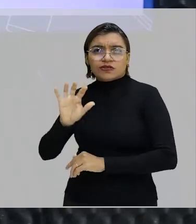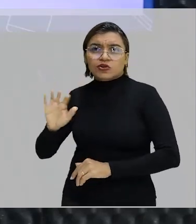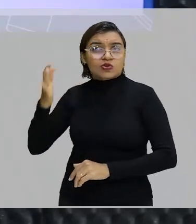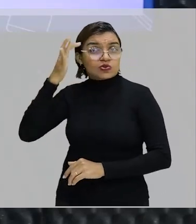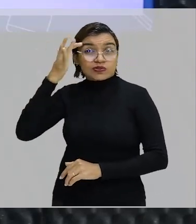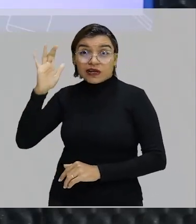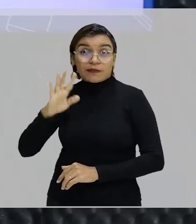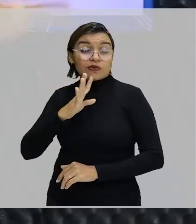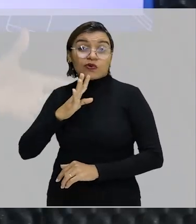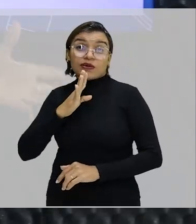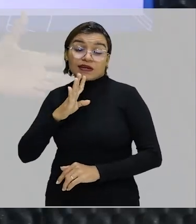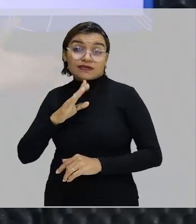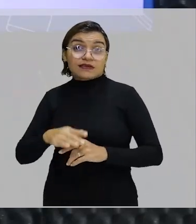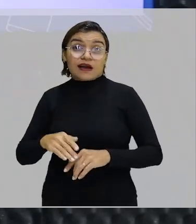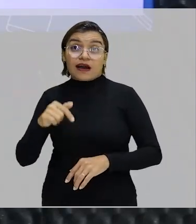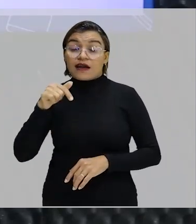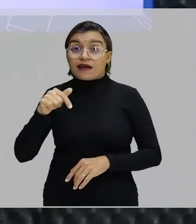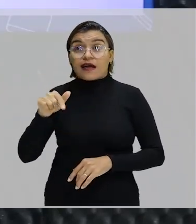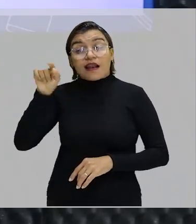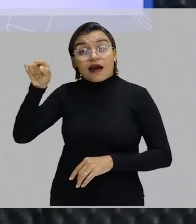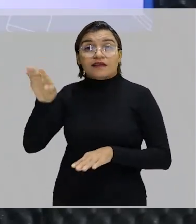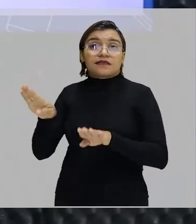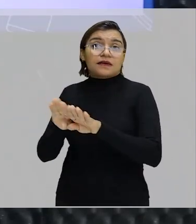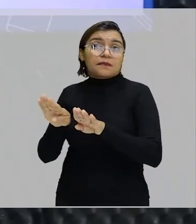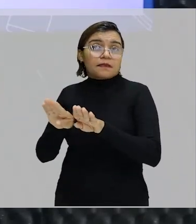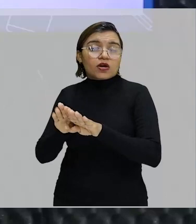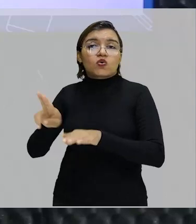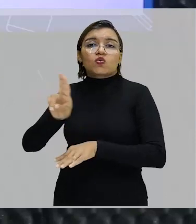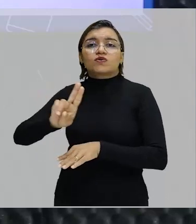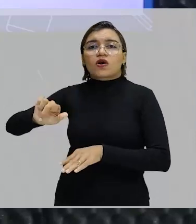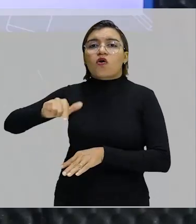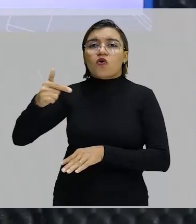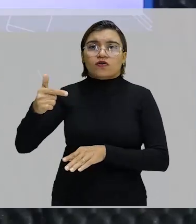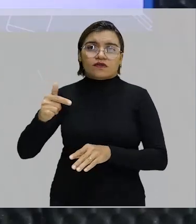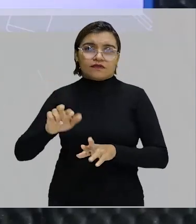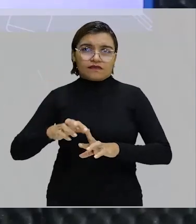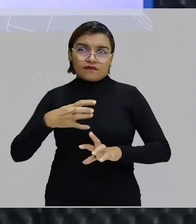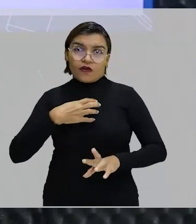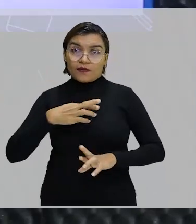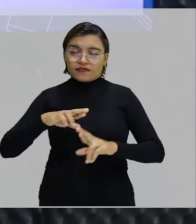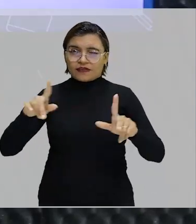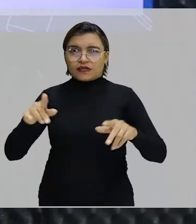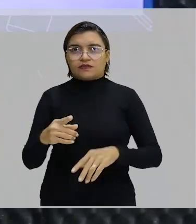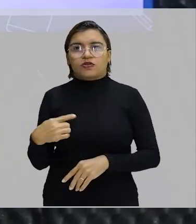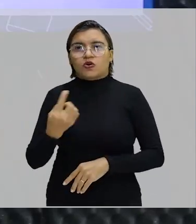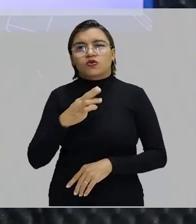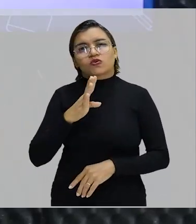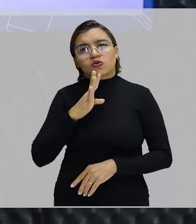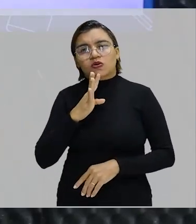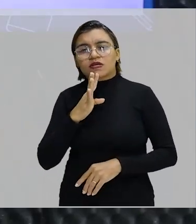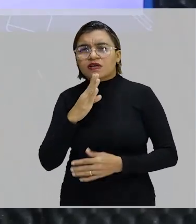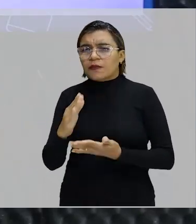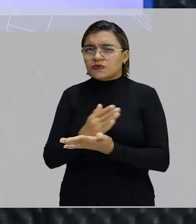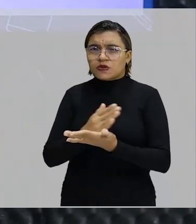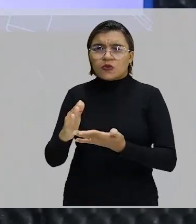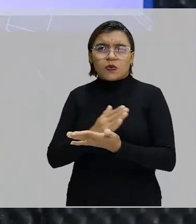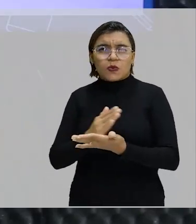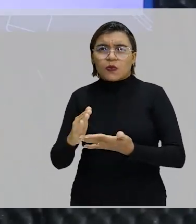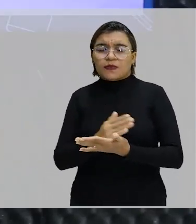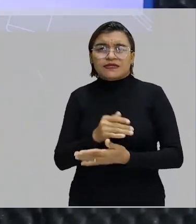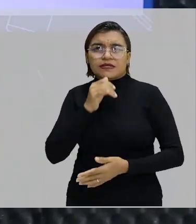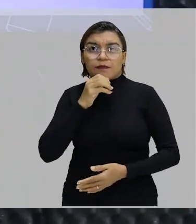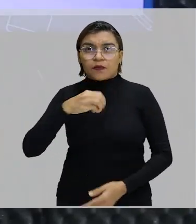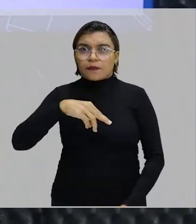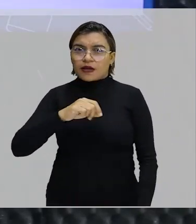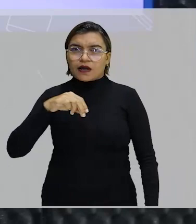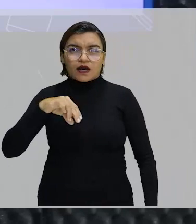que eles utilizem na região deles. Né? A gente conhece algumas, né? Como eu falei, do humano, né?